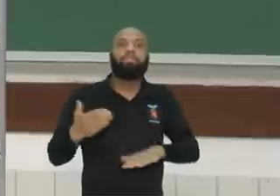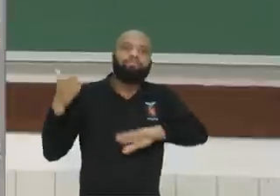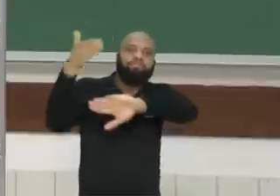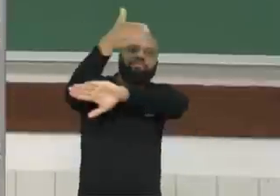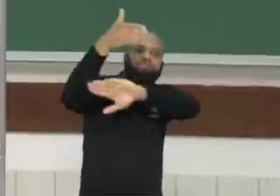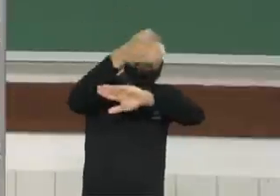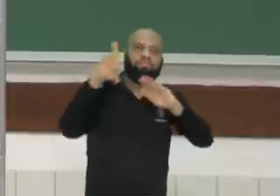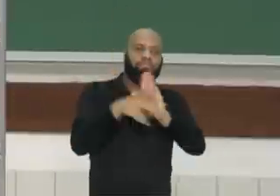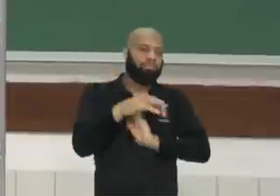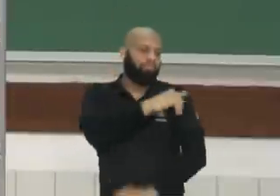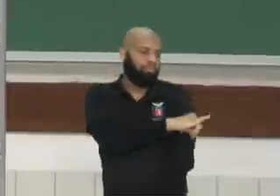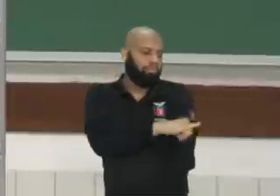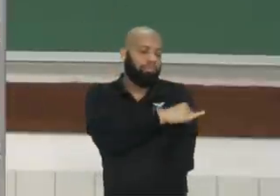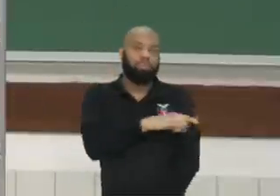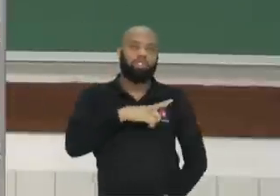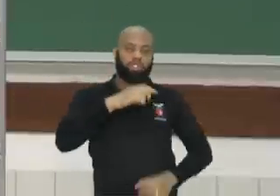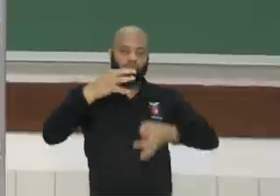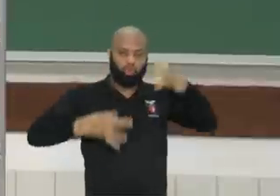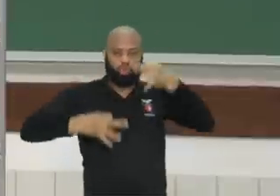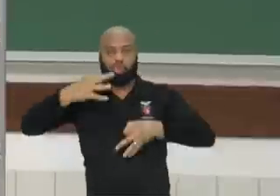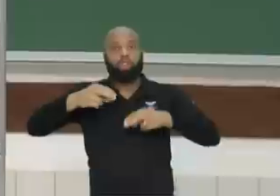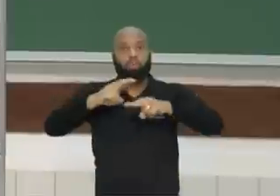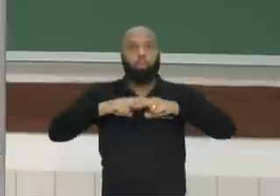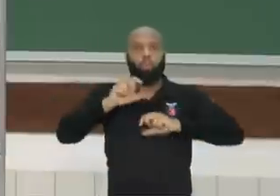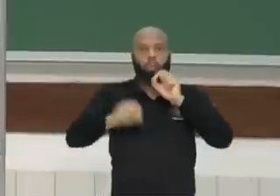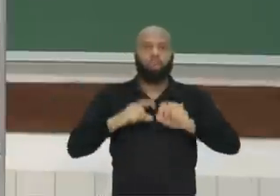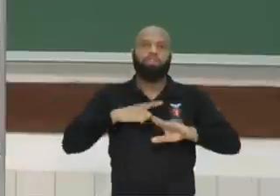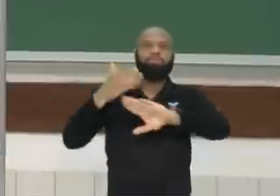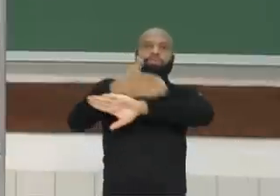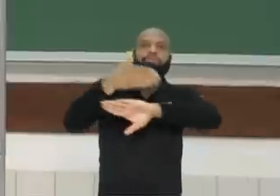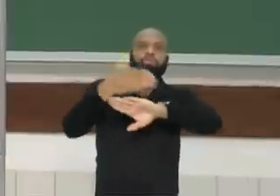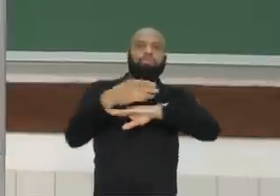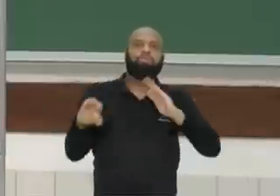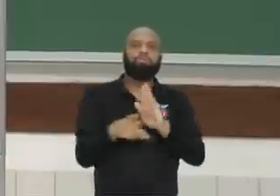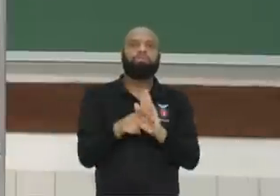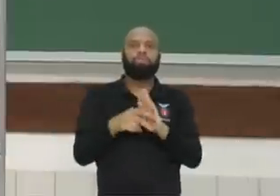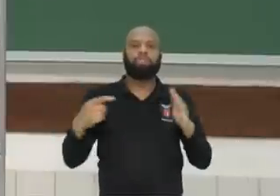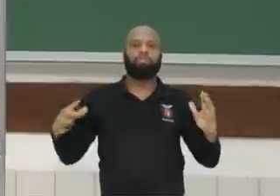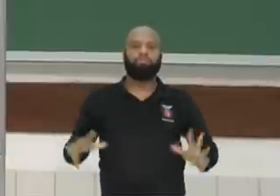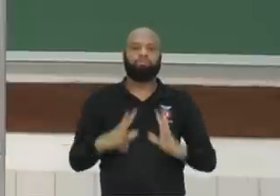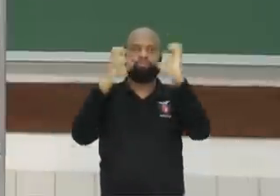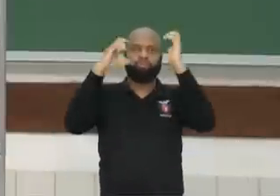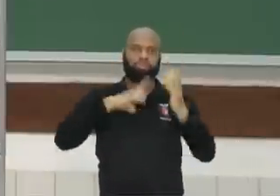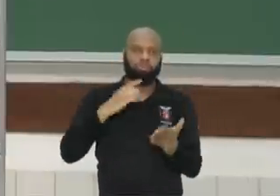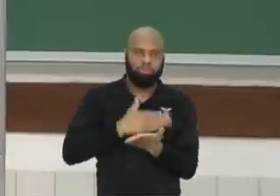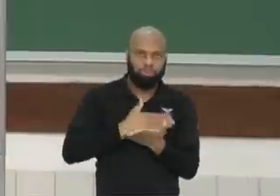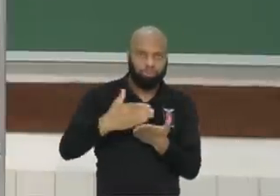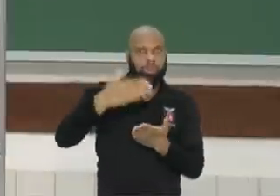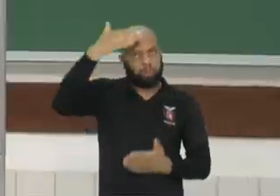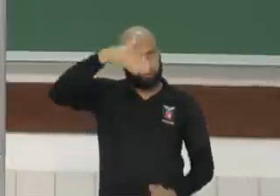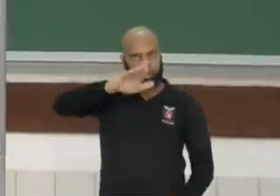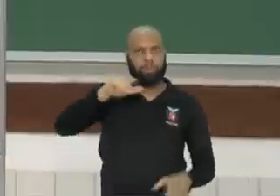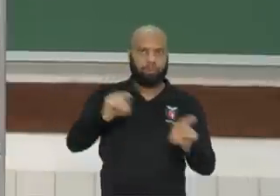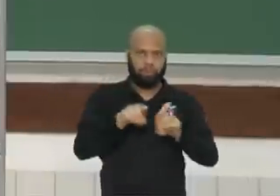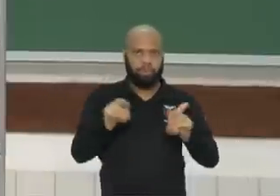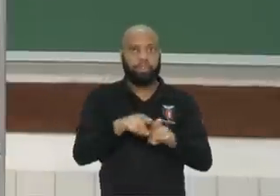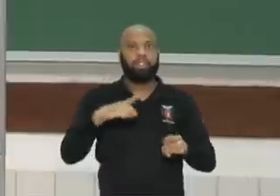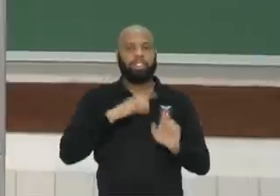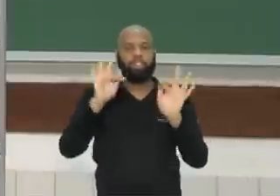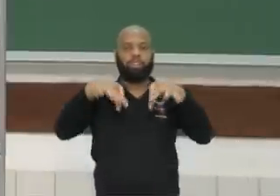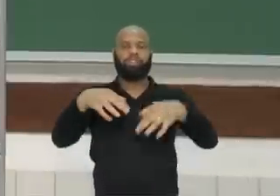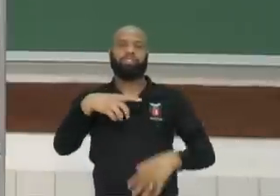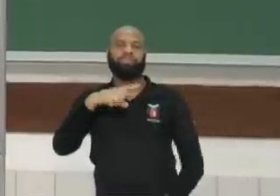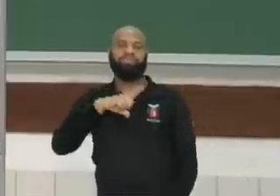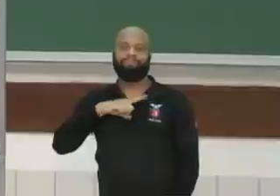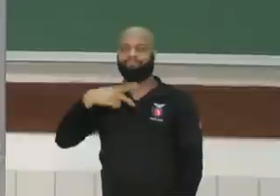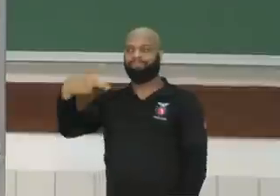de Janeiro para ser julgado por uma suposta participação nos conflitos iniciais da República. Né? Então a gente tem esse fim